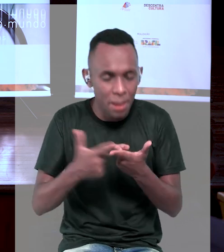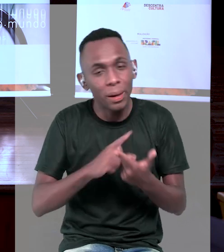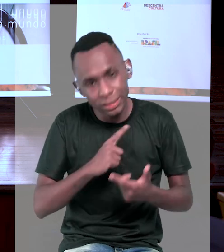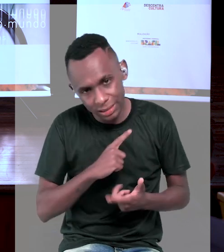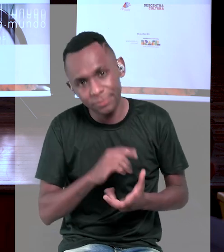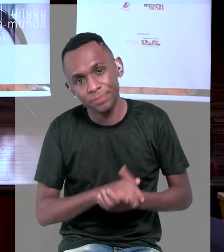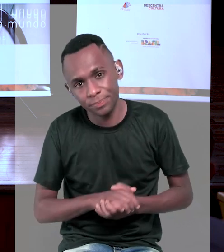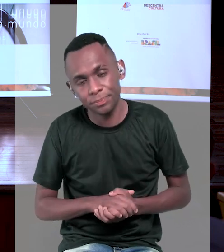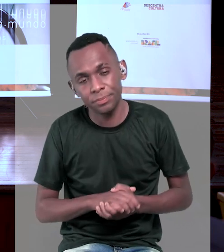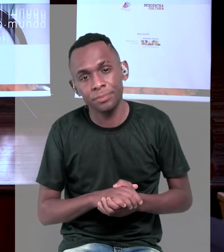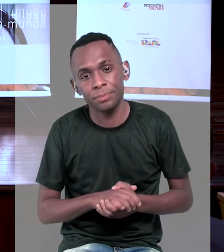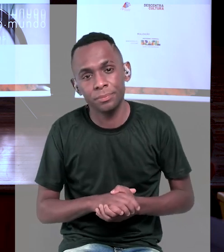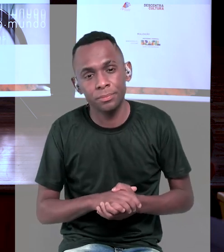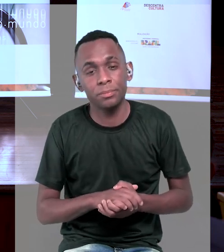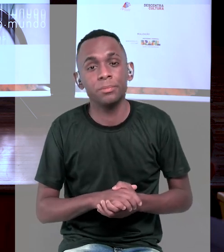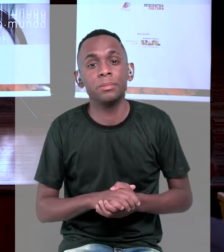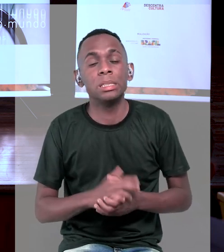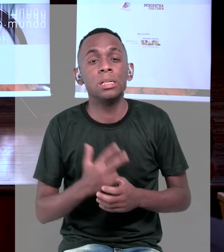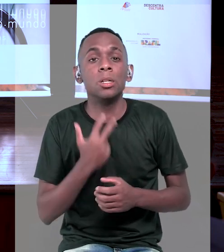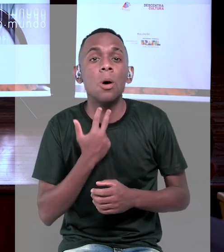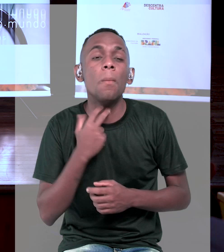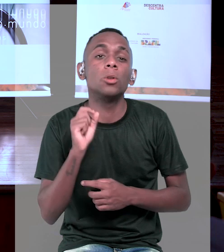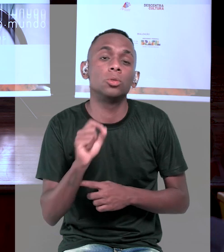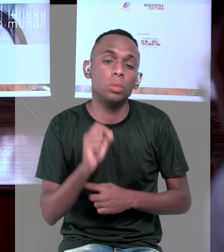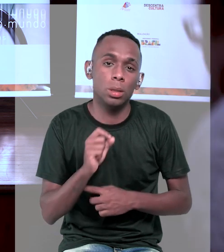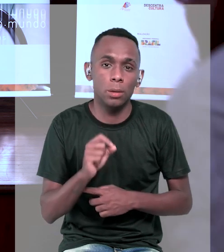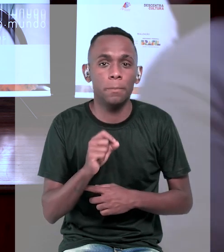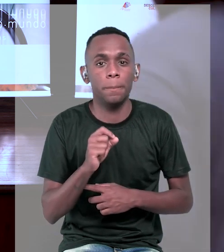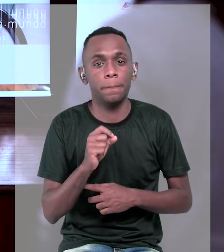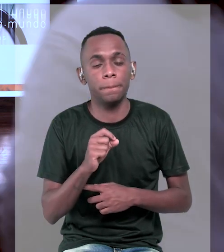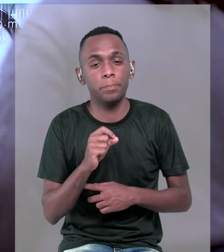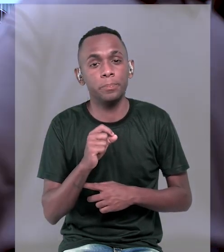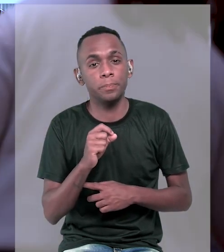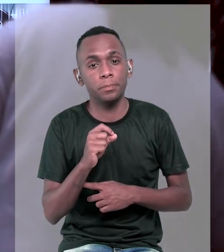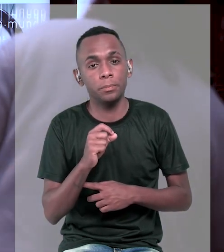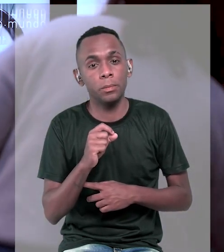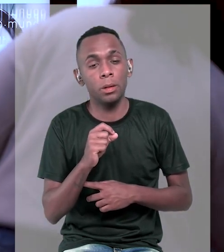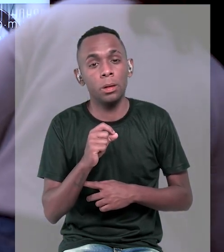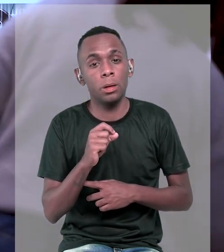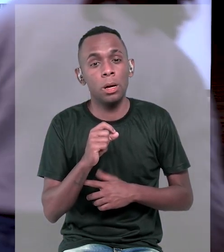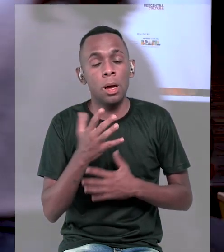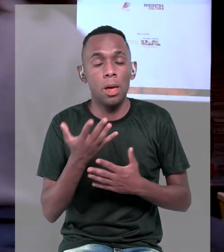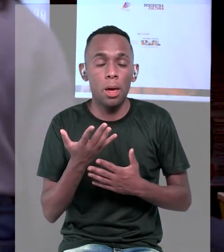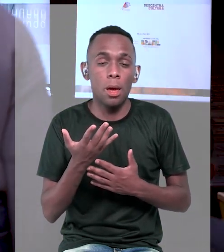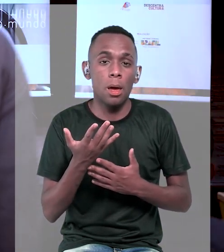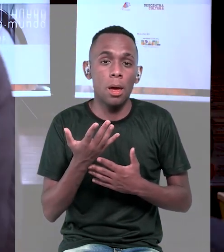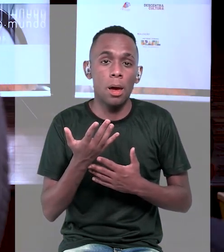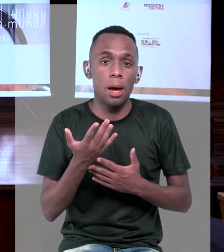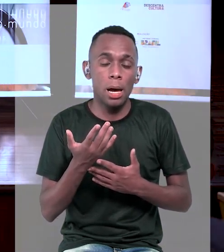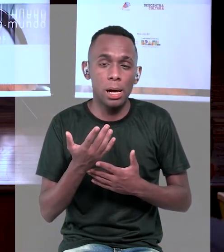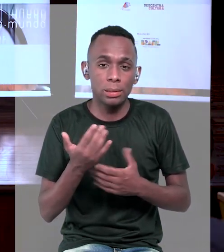sem um preço muito alto, um porvir em que a técnica é a mediadora do